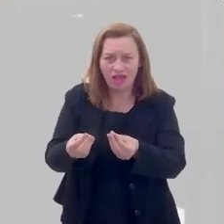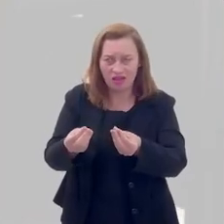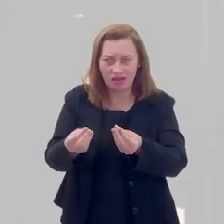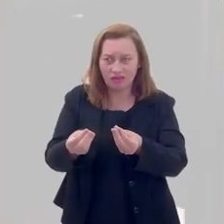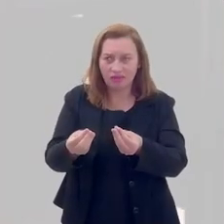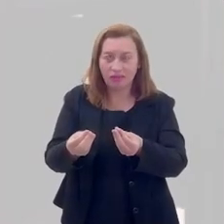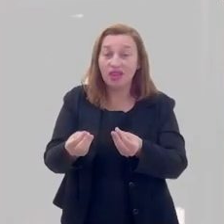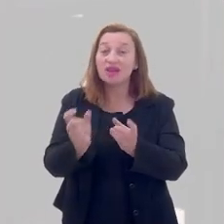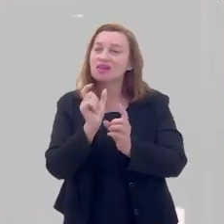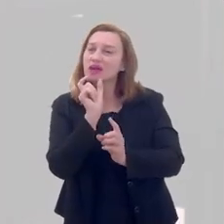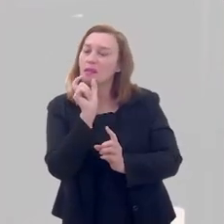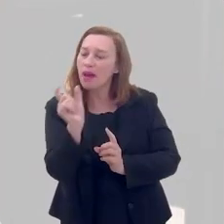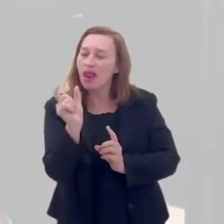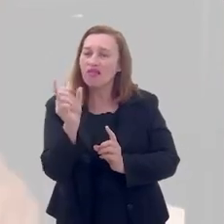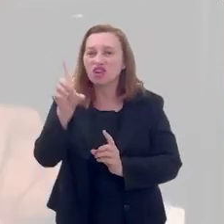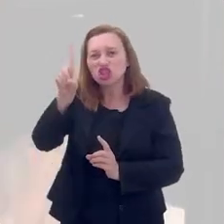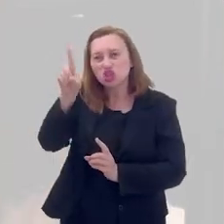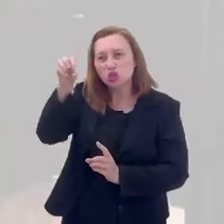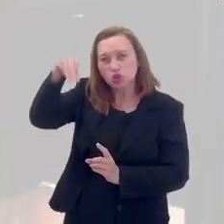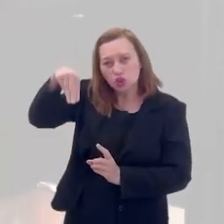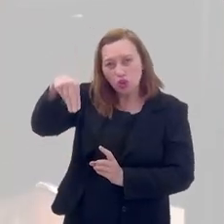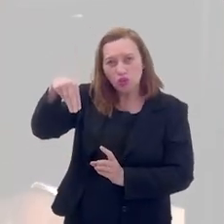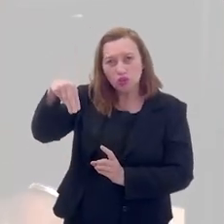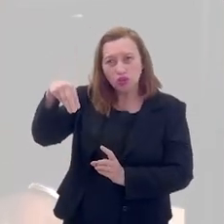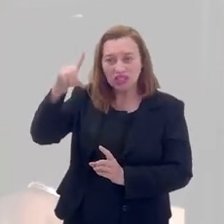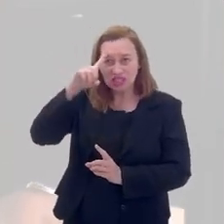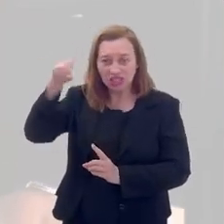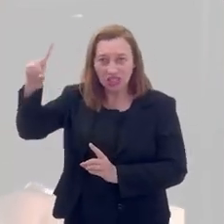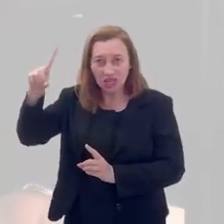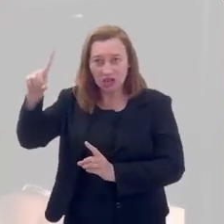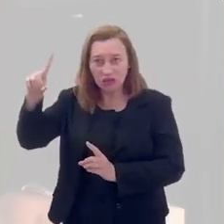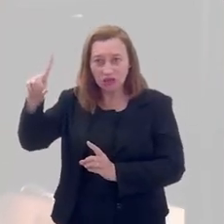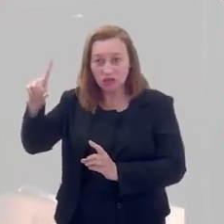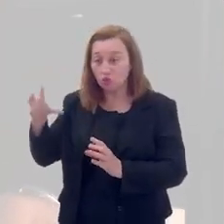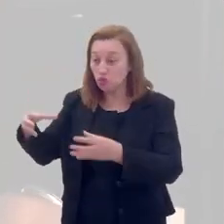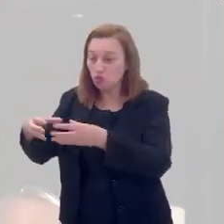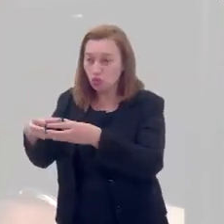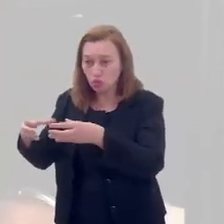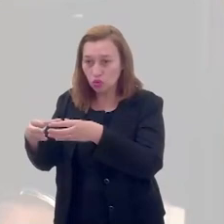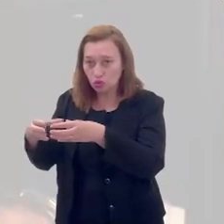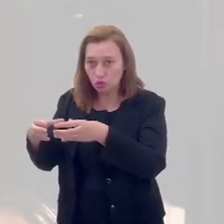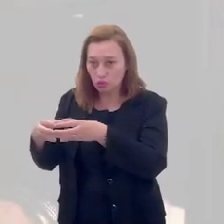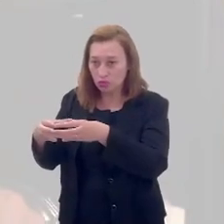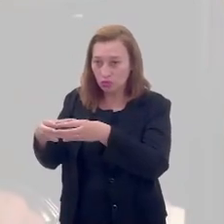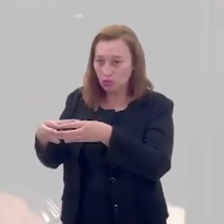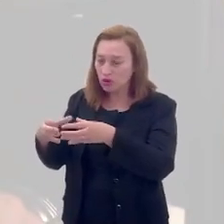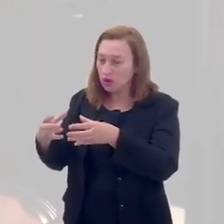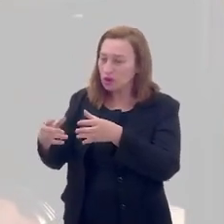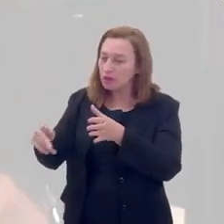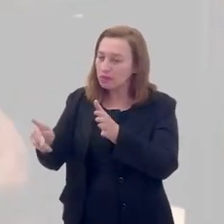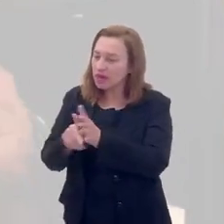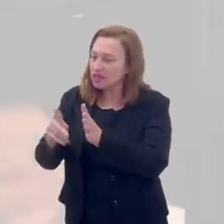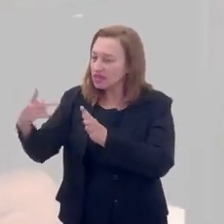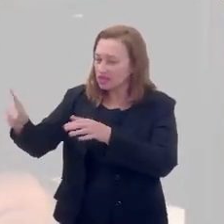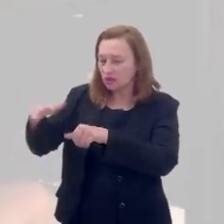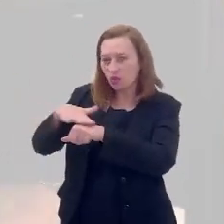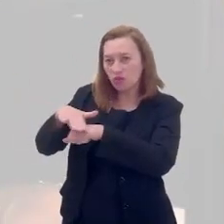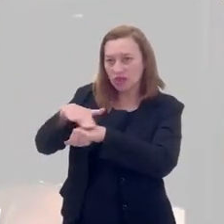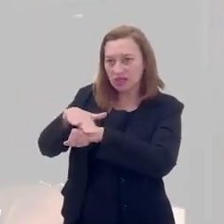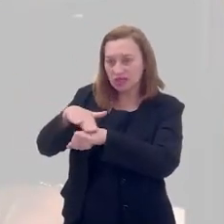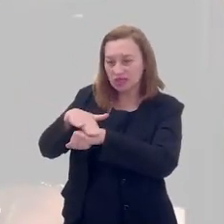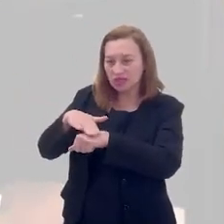e essa palavra dom de Deus eu estava conversando com um dos integrantes da banda dele metido se sente